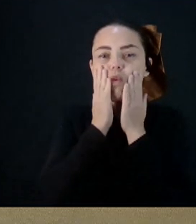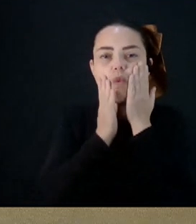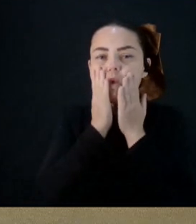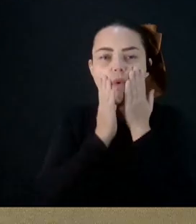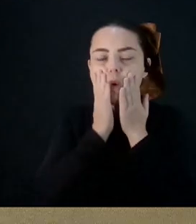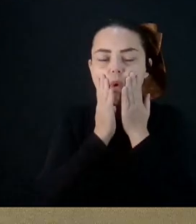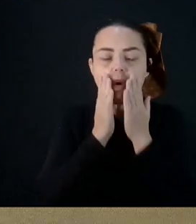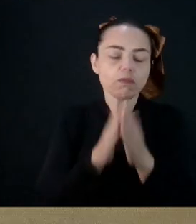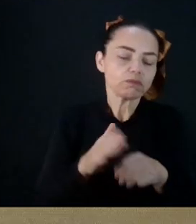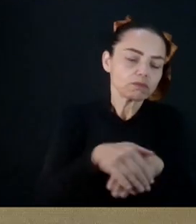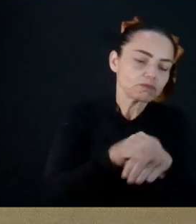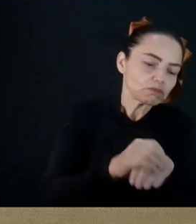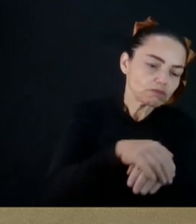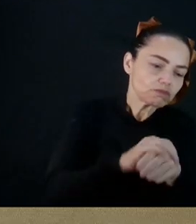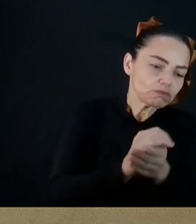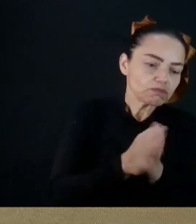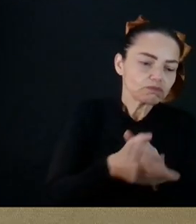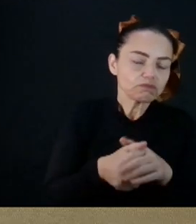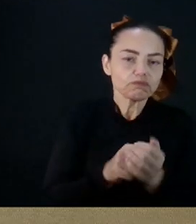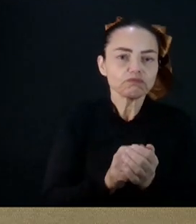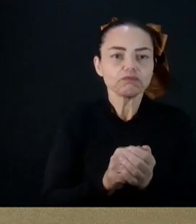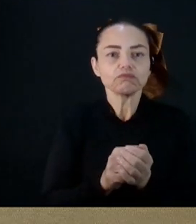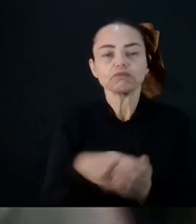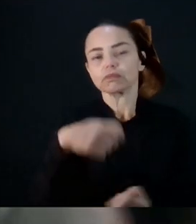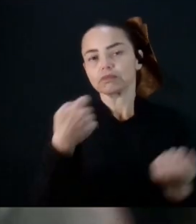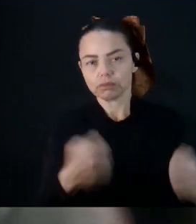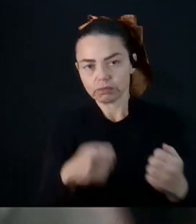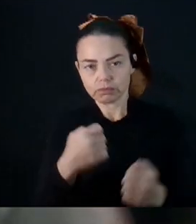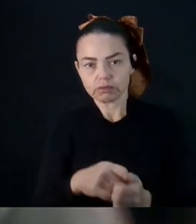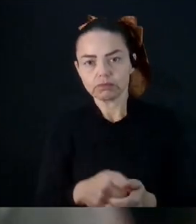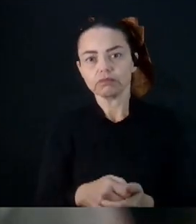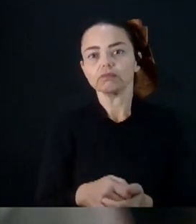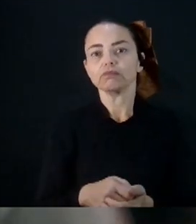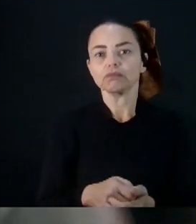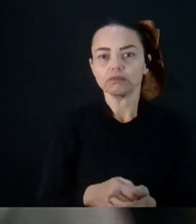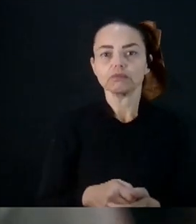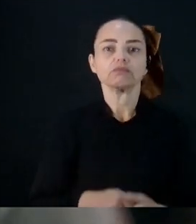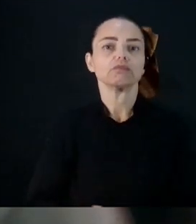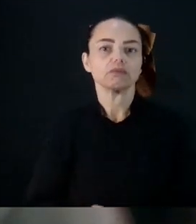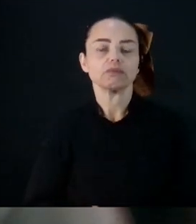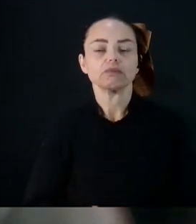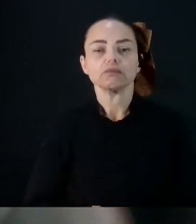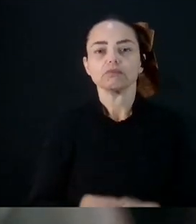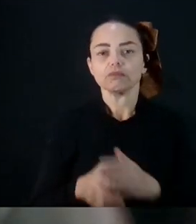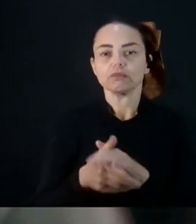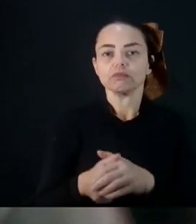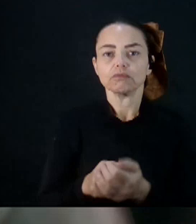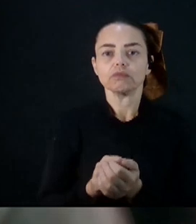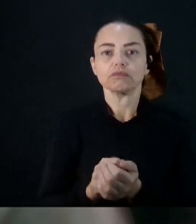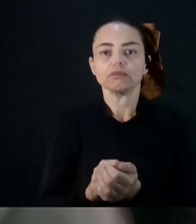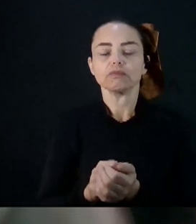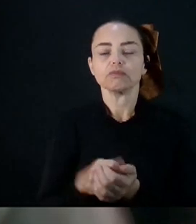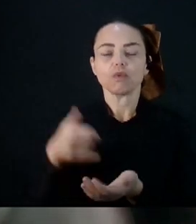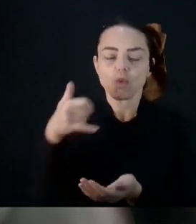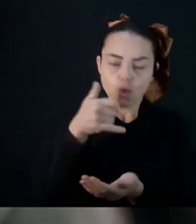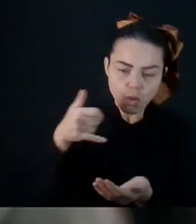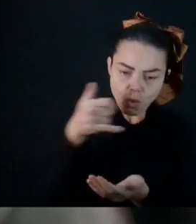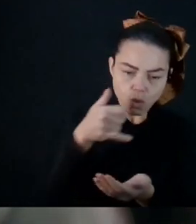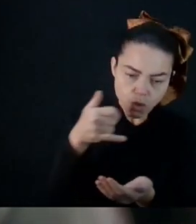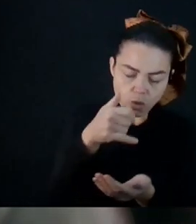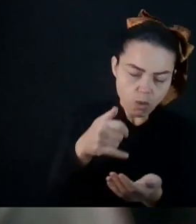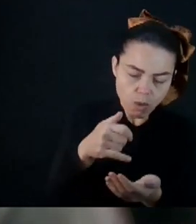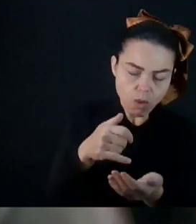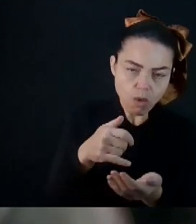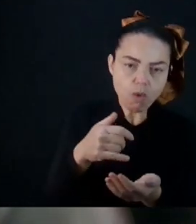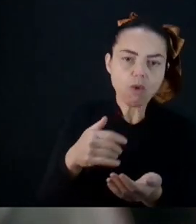que o bebê precisa ter ali naquele momento. Então, a gente fala um sabonete, um óleo, né, que vai limpar e não